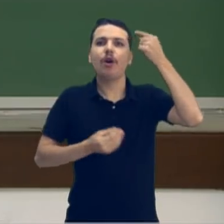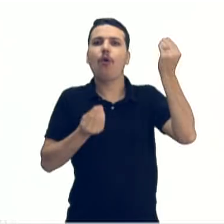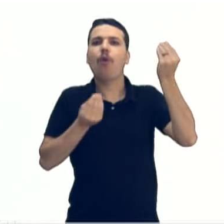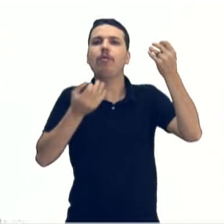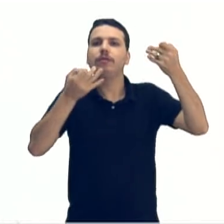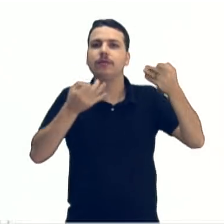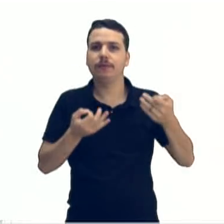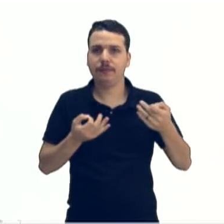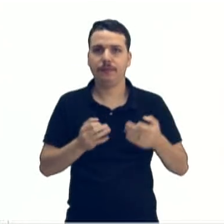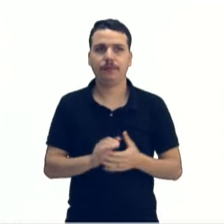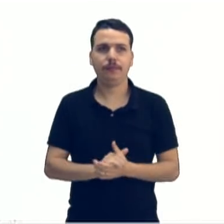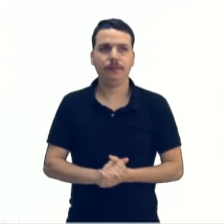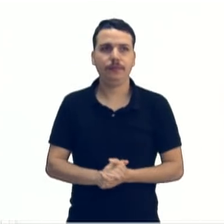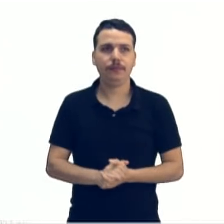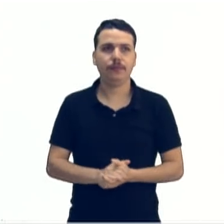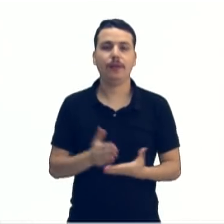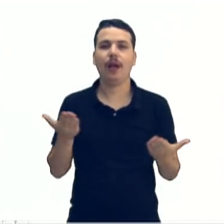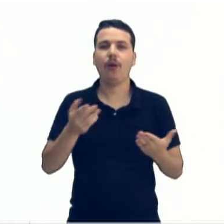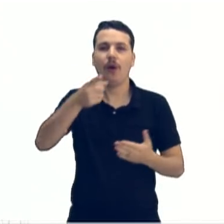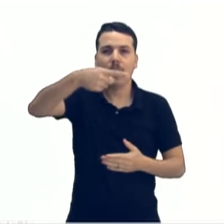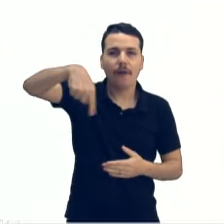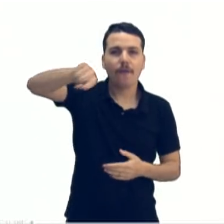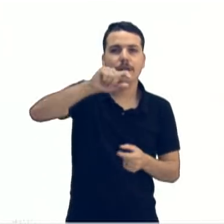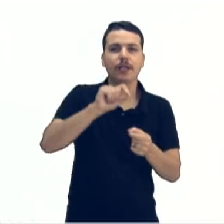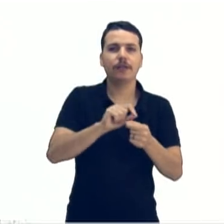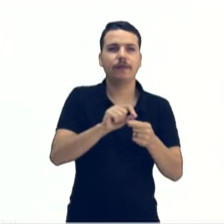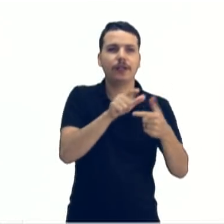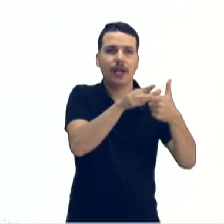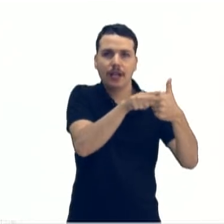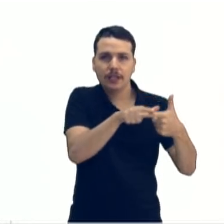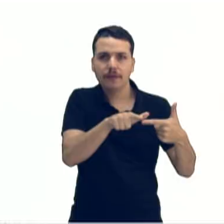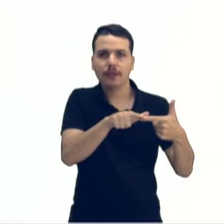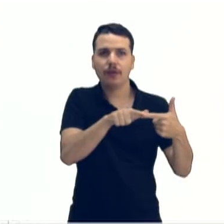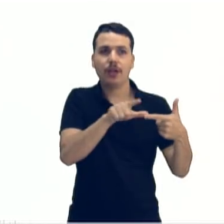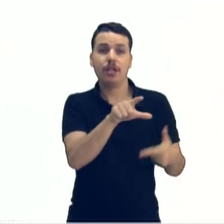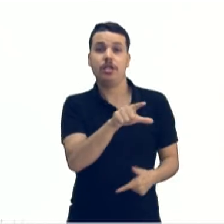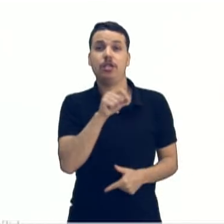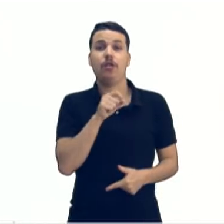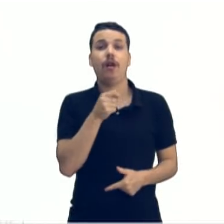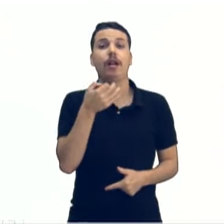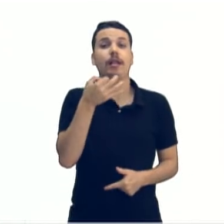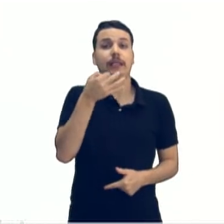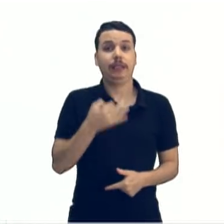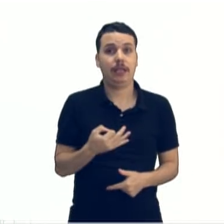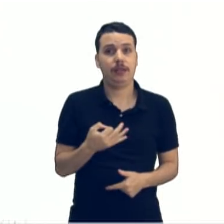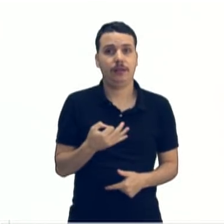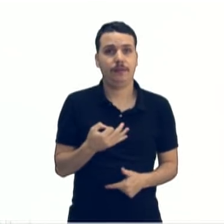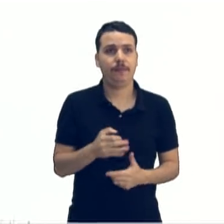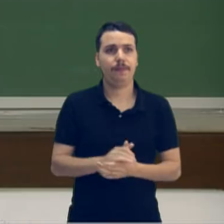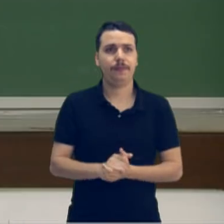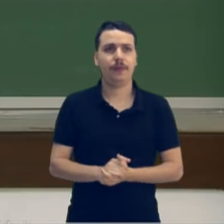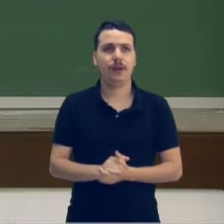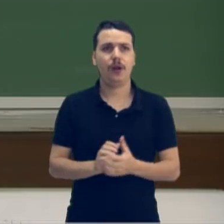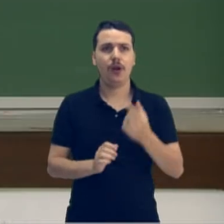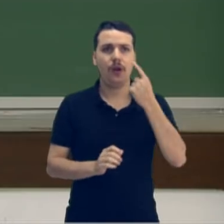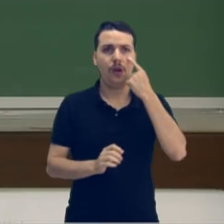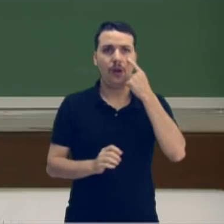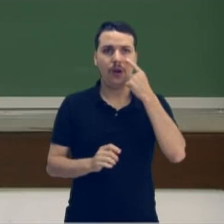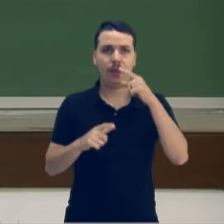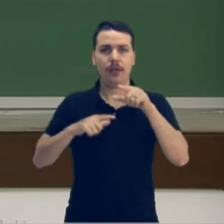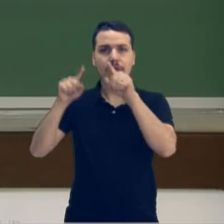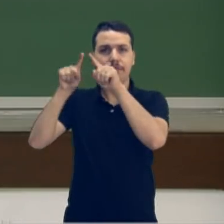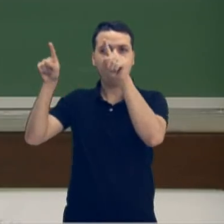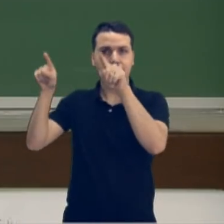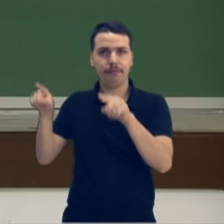lá. Efetue as divisões, observe e assinale a alternativa correta. Então, eu coloquei ali para